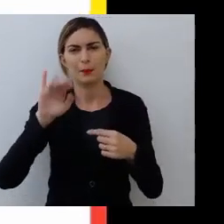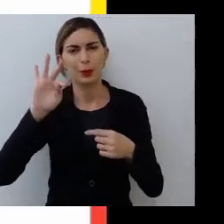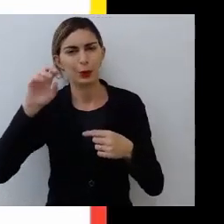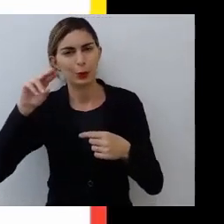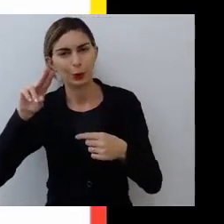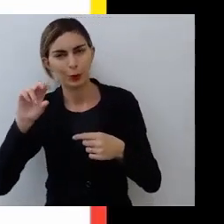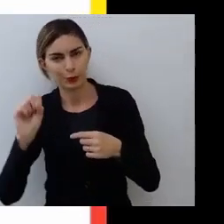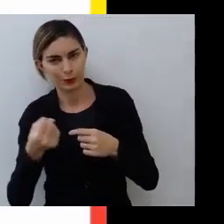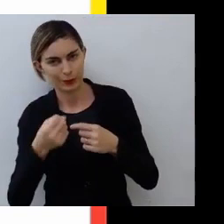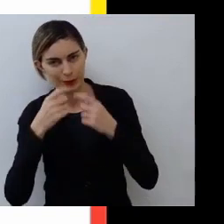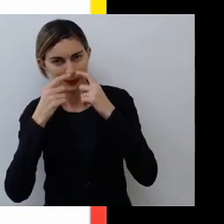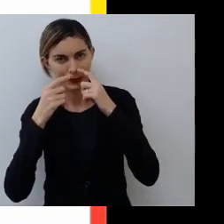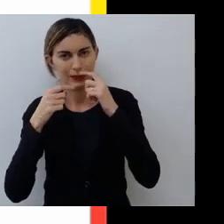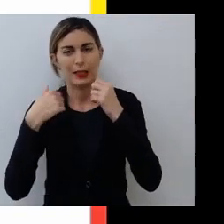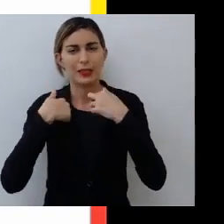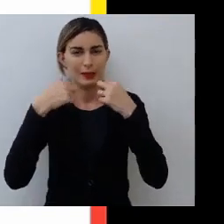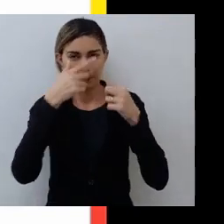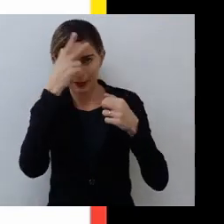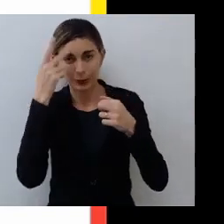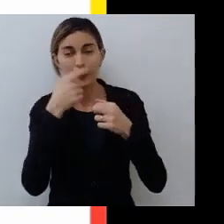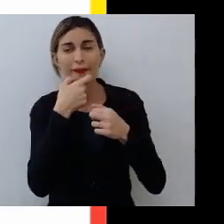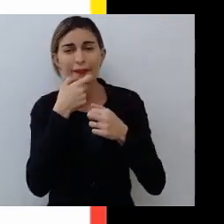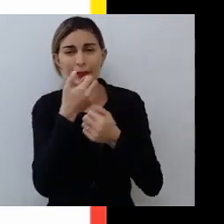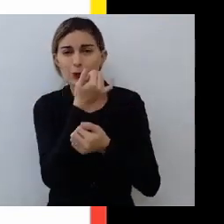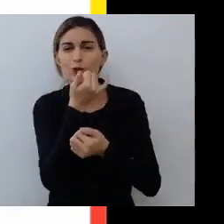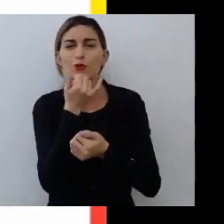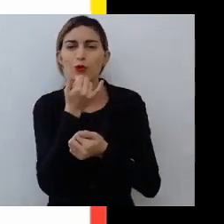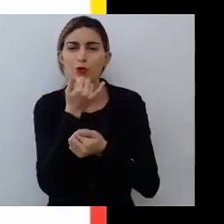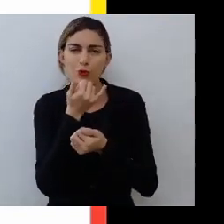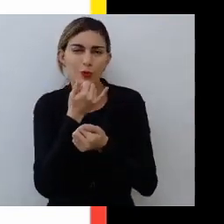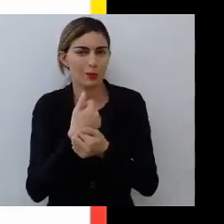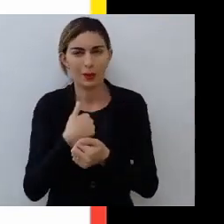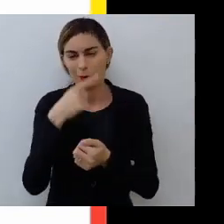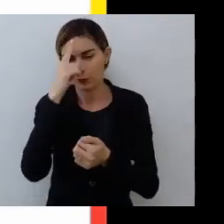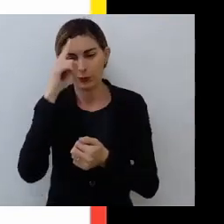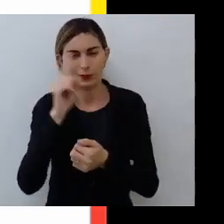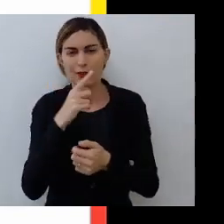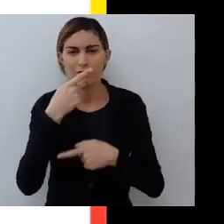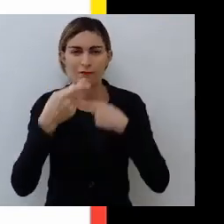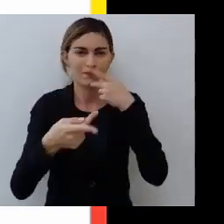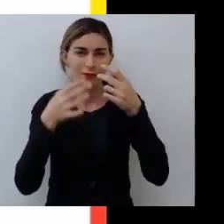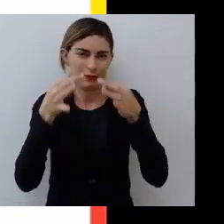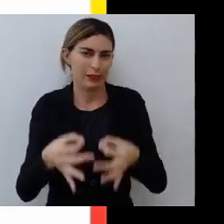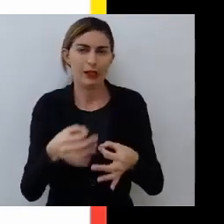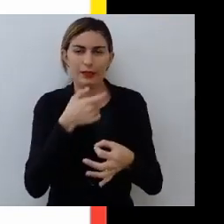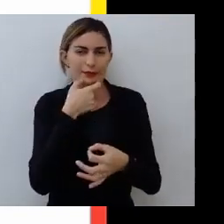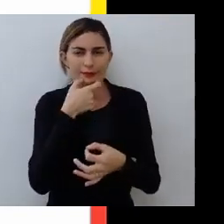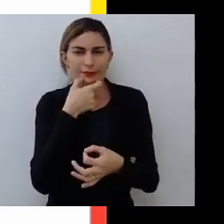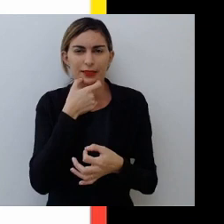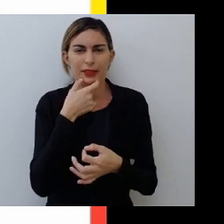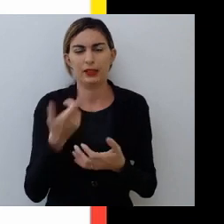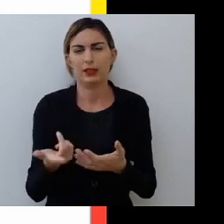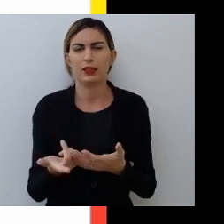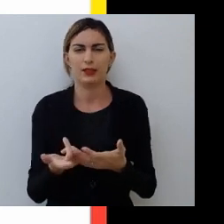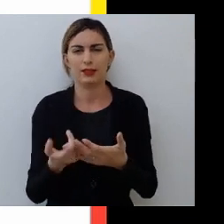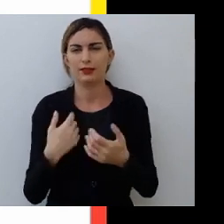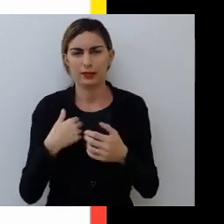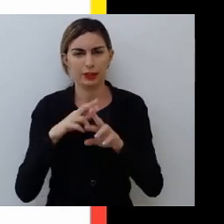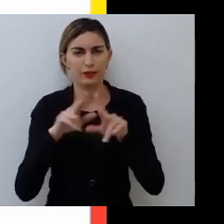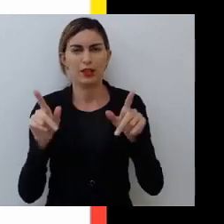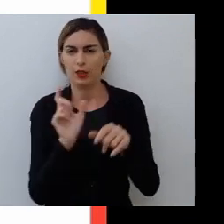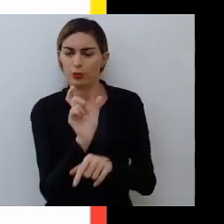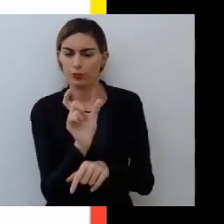with Diamond. Pessoal de inglês, desculpe minha pronúncia, eu sei que ela é um pouco nórdica, é bem diferente, tá